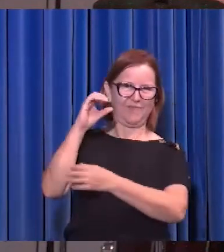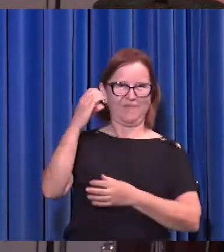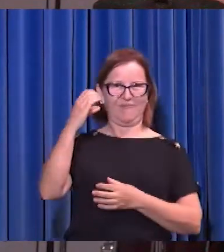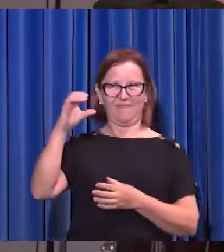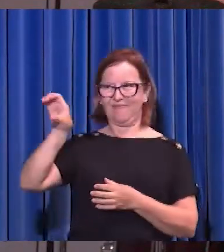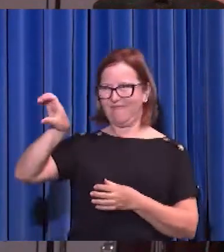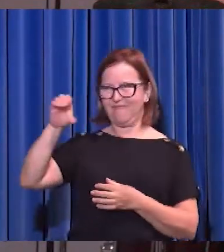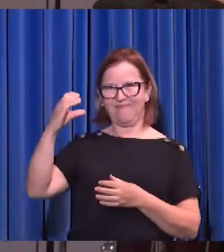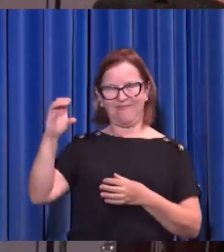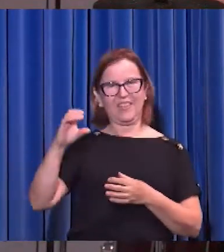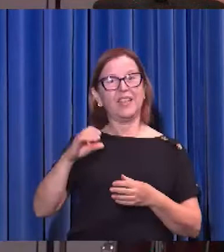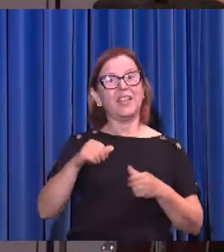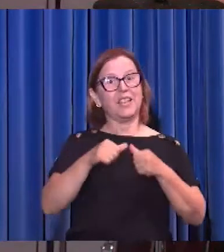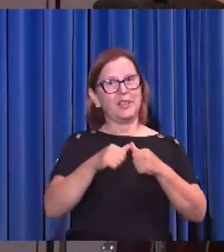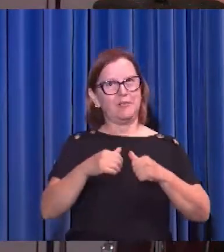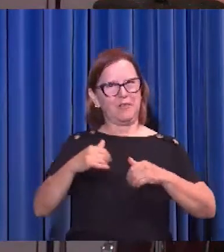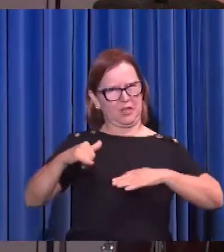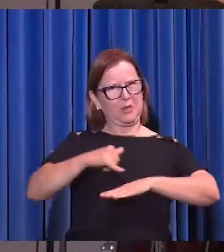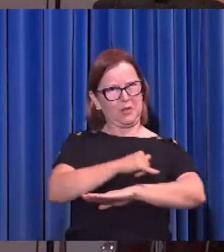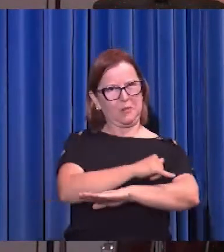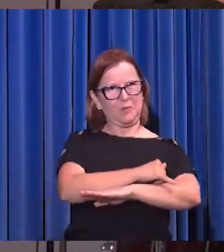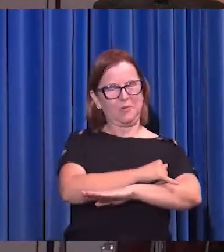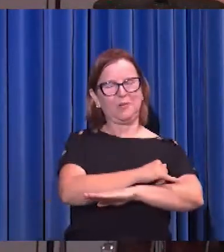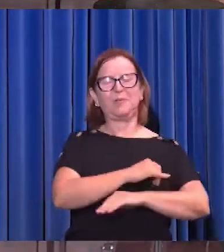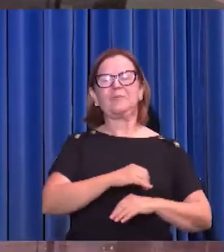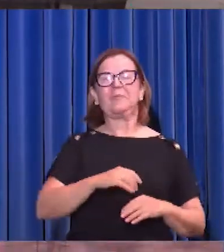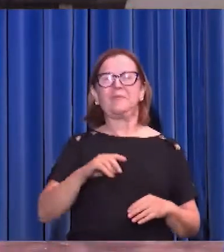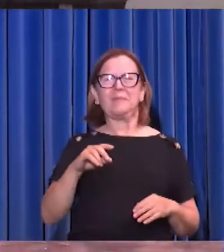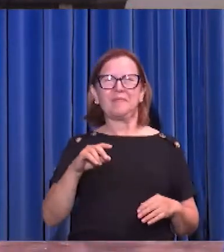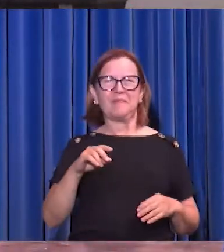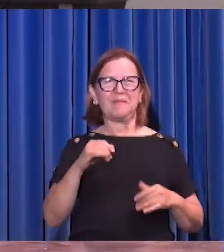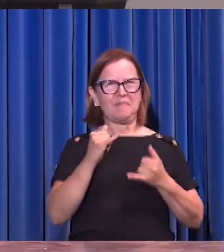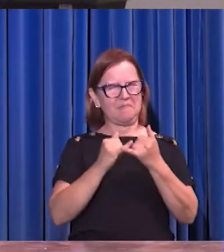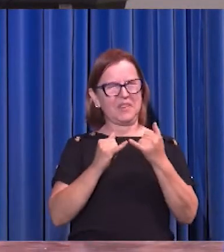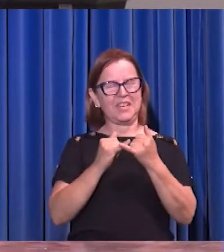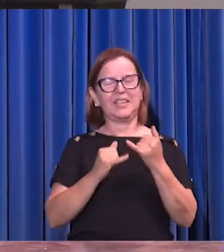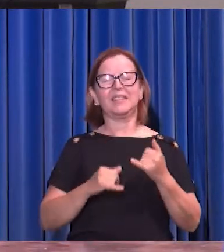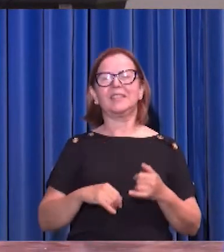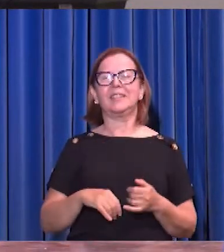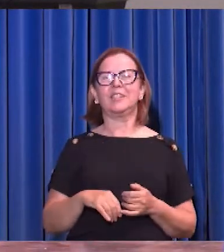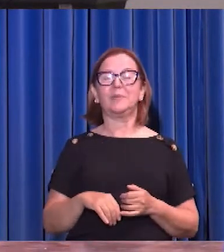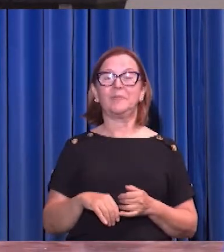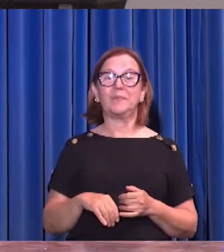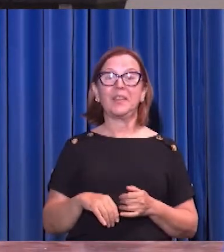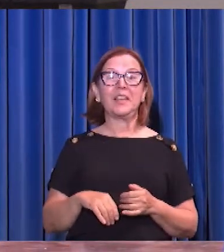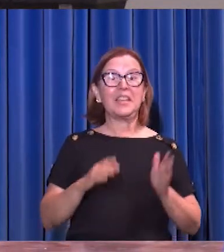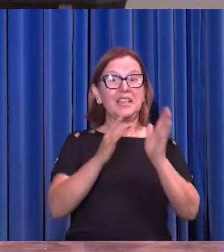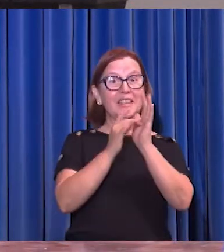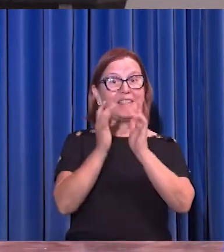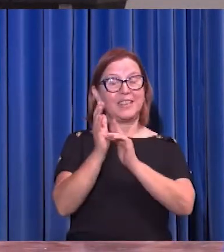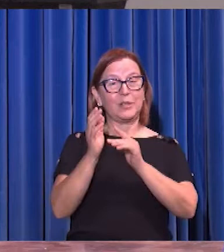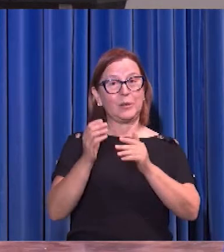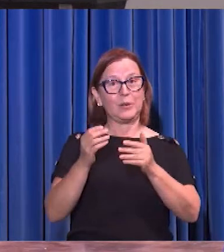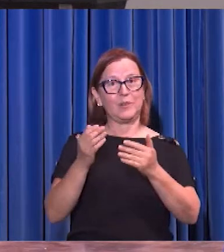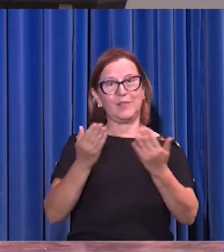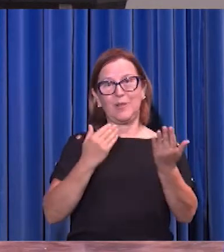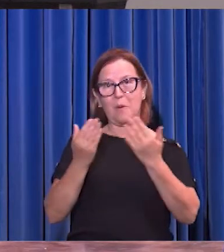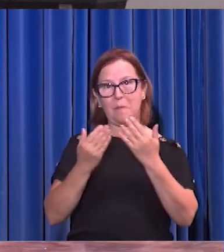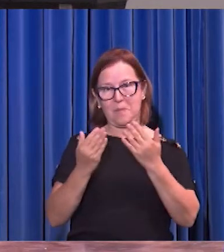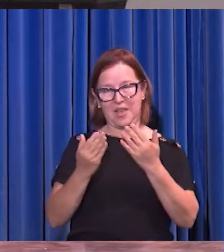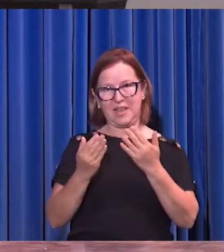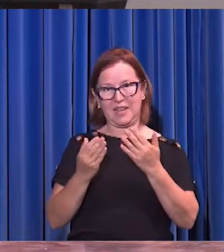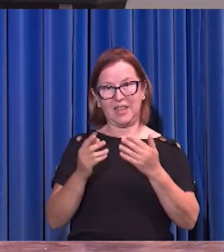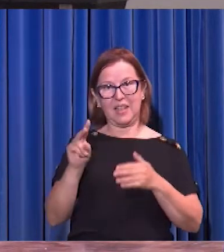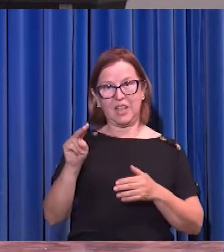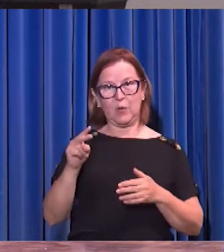não podemos saber. E Jesus compara exatamente ao vento ao que é nascido do Espírito. Em